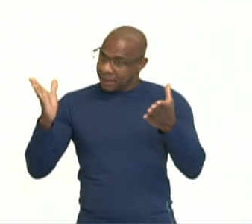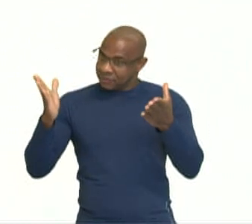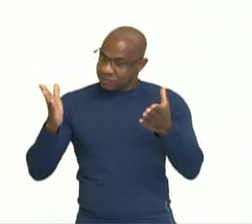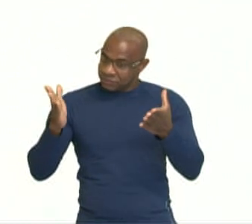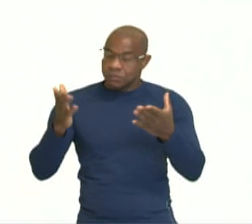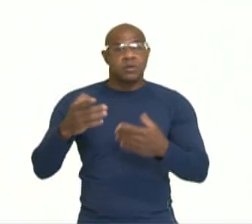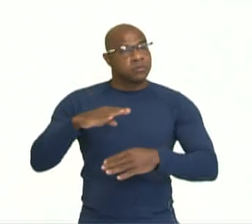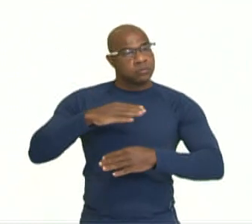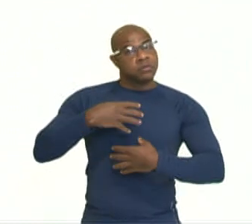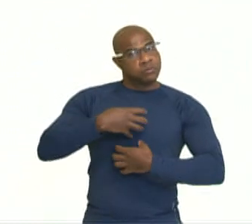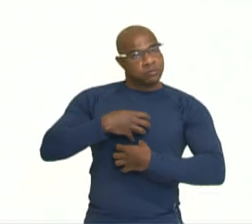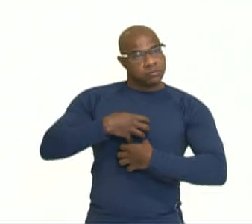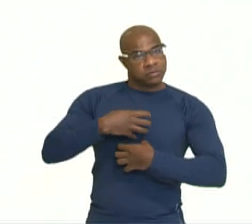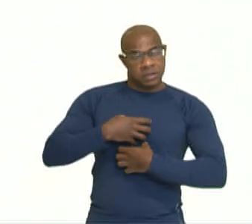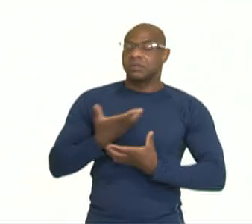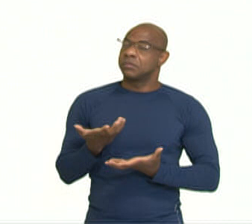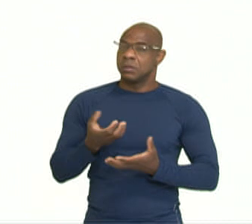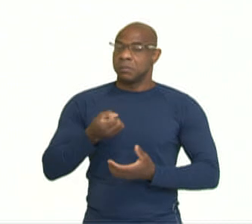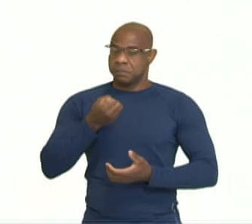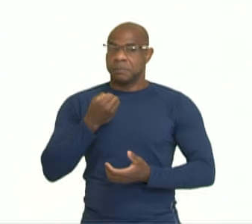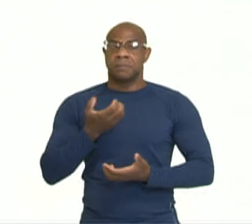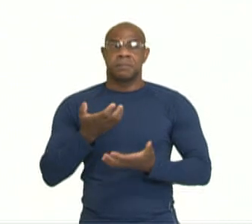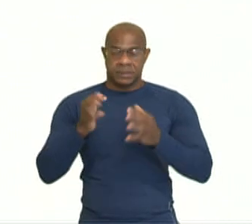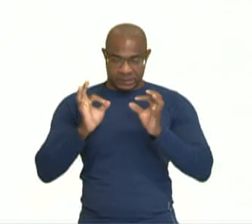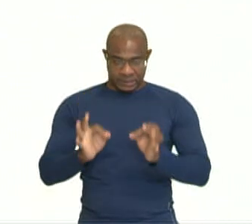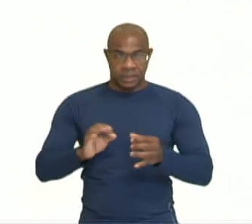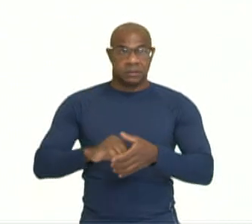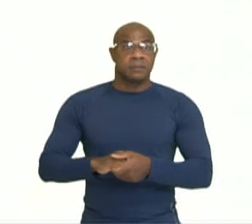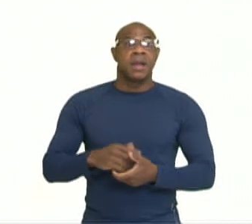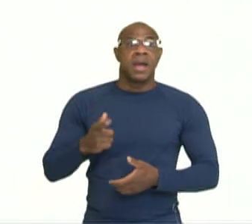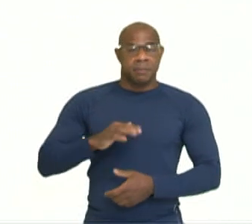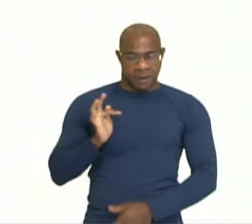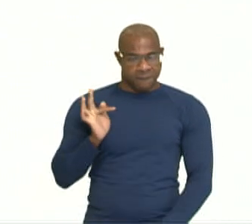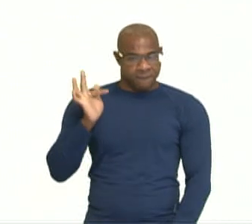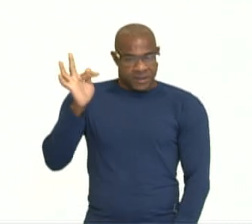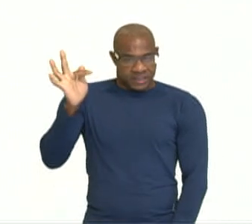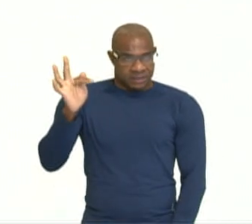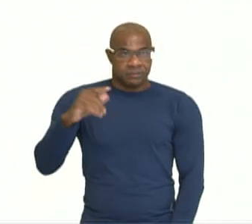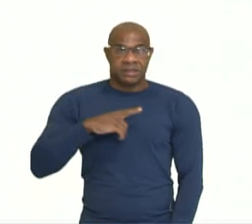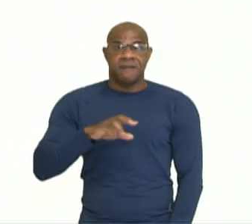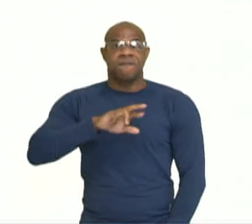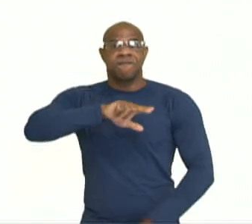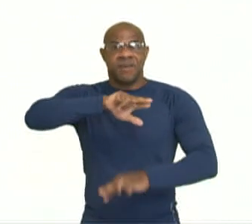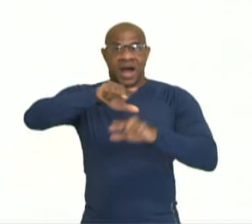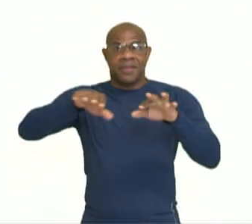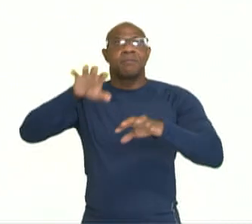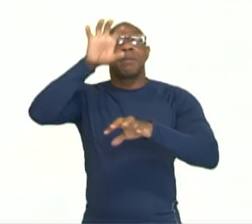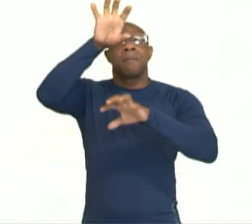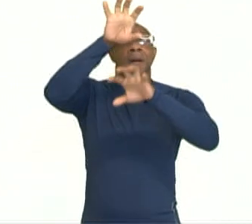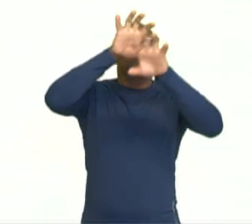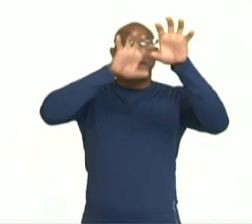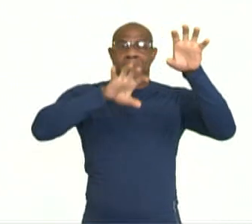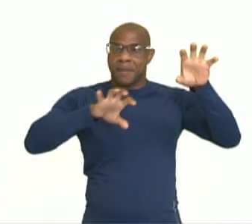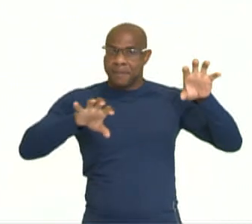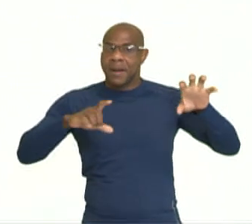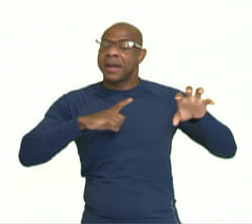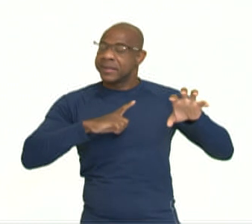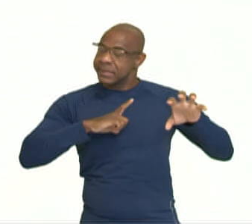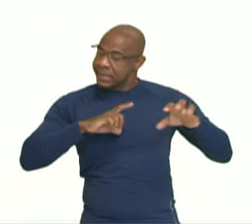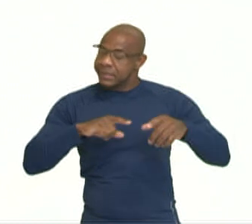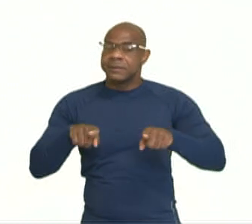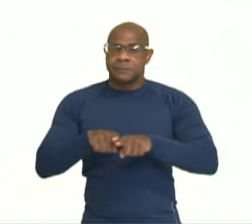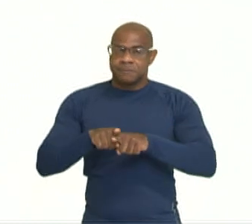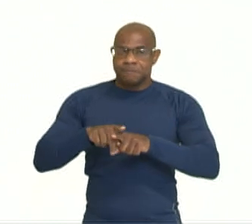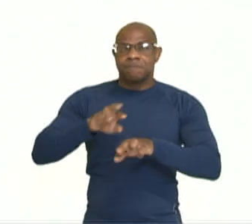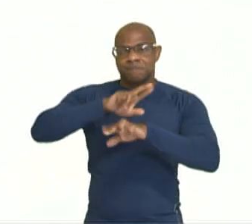e estabelecendo pela maioria. É uma federação onde você tem vários estados, mas eles conservam uma